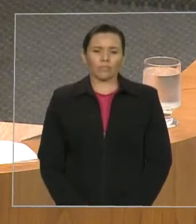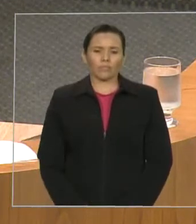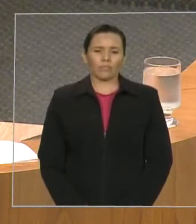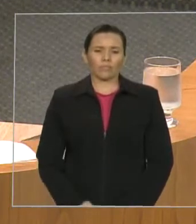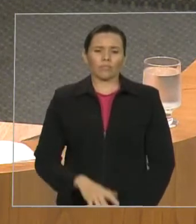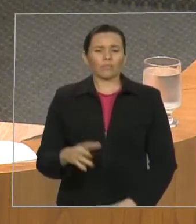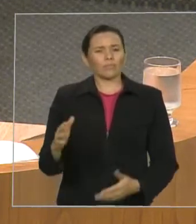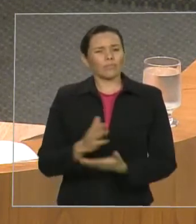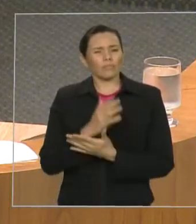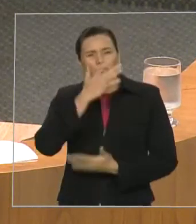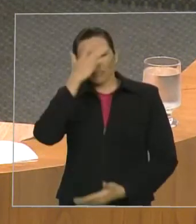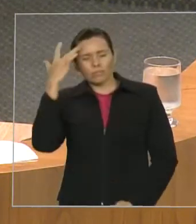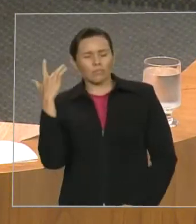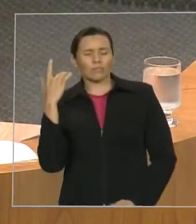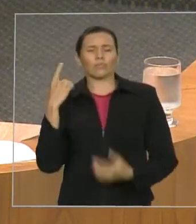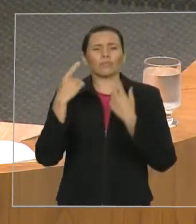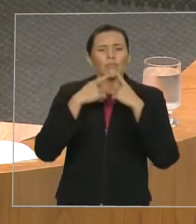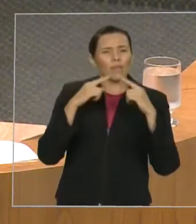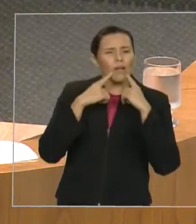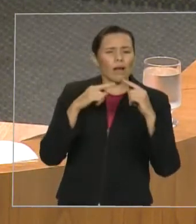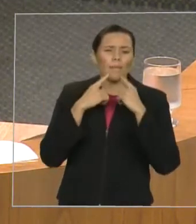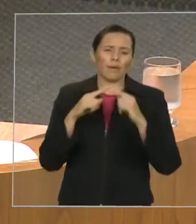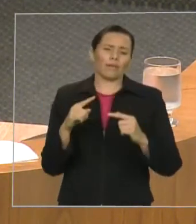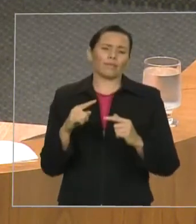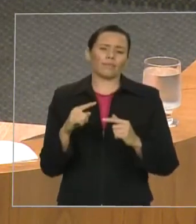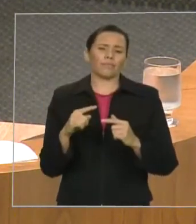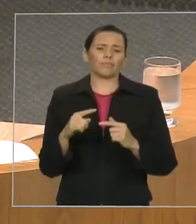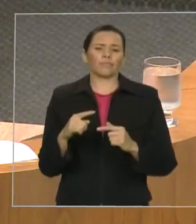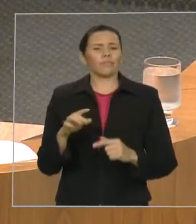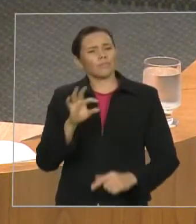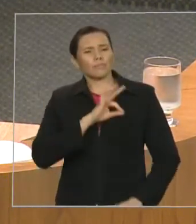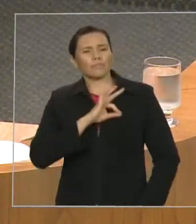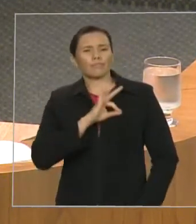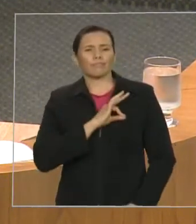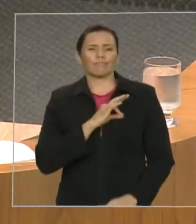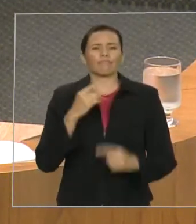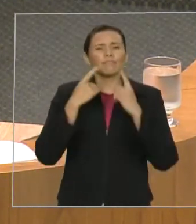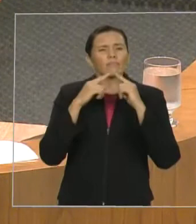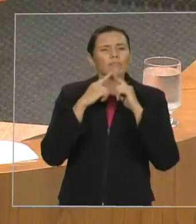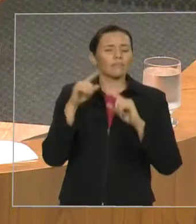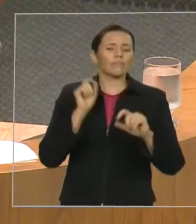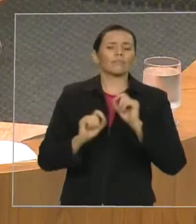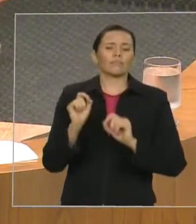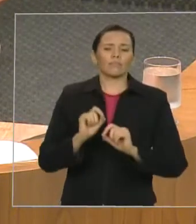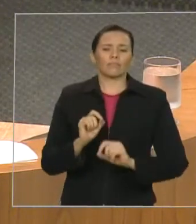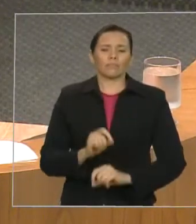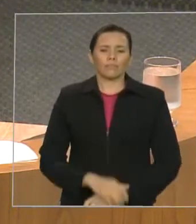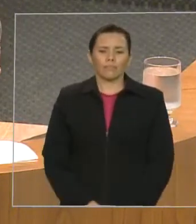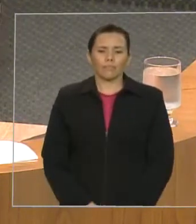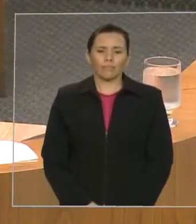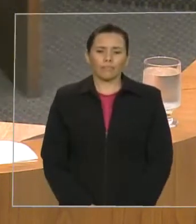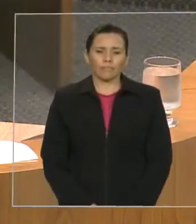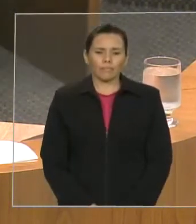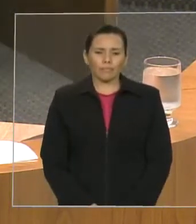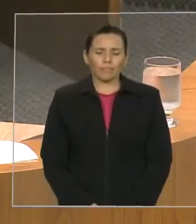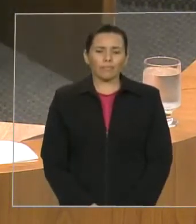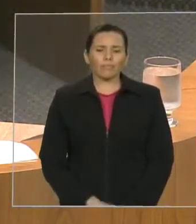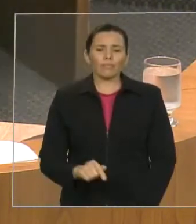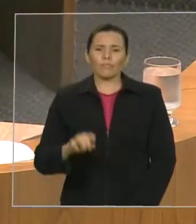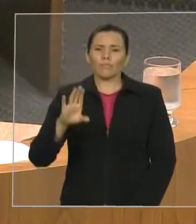nos bastidores, no meio militar, na caserna, os oficiais, eles falavam de farra dos